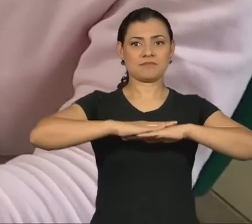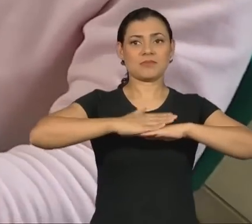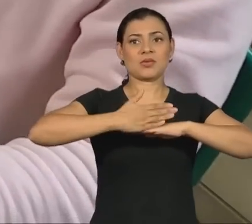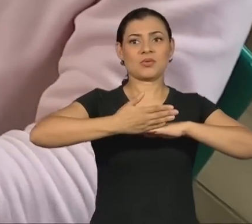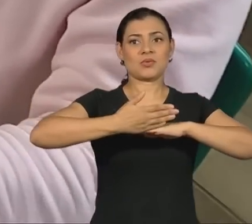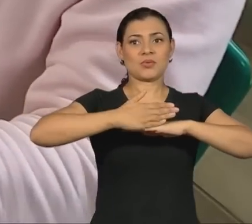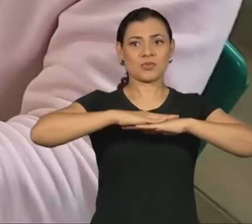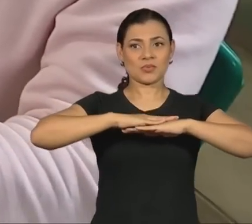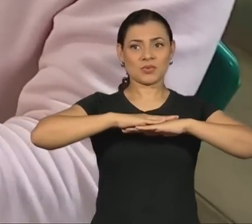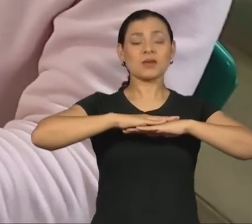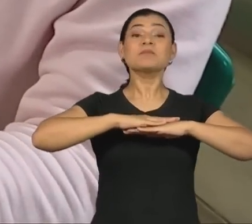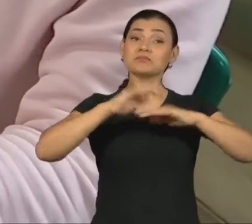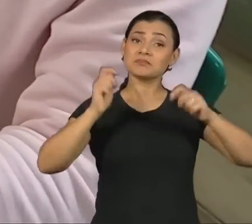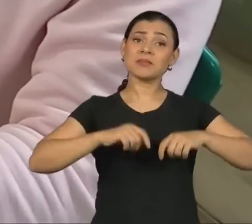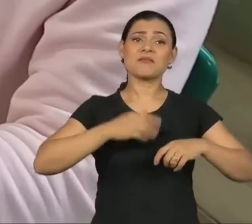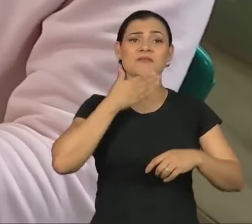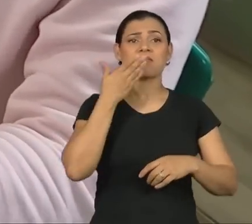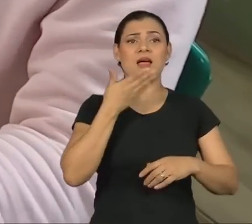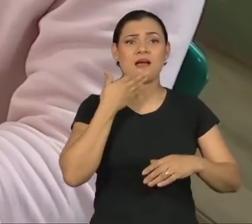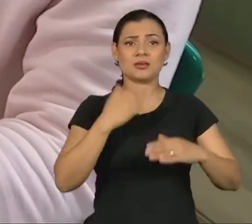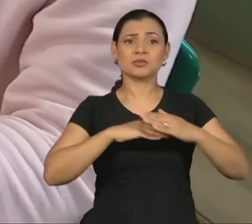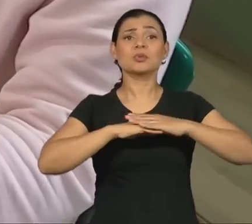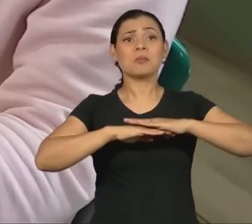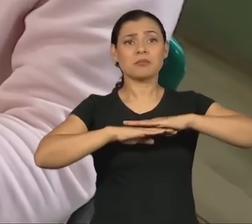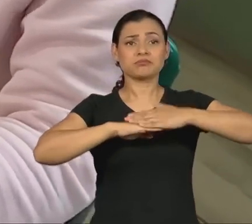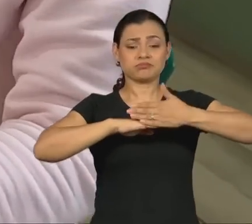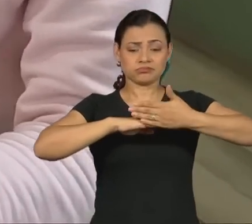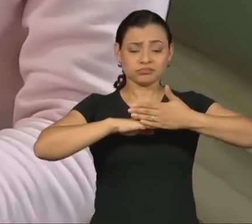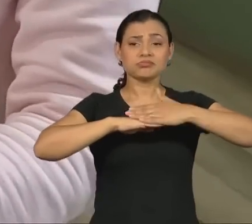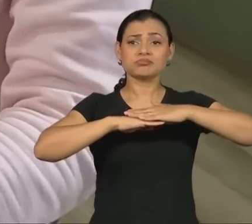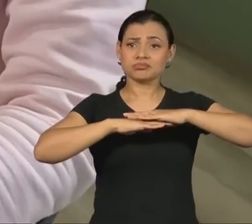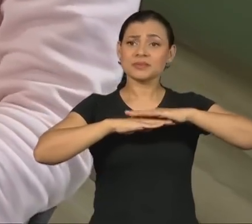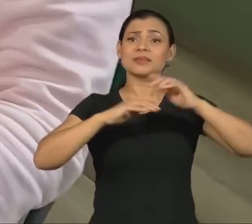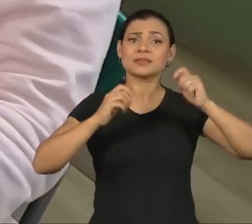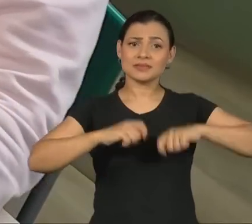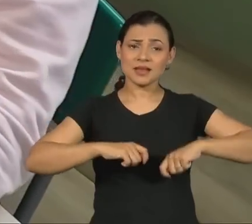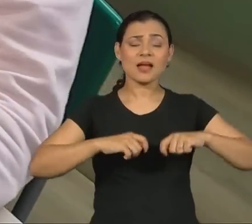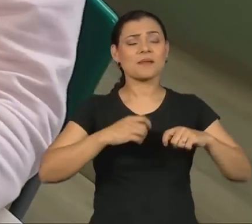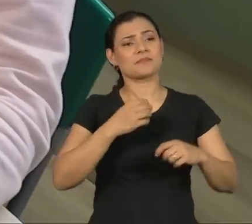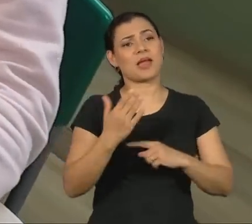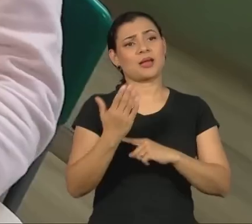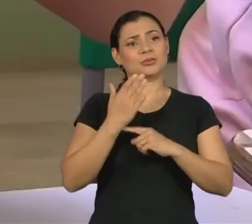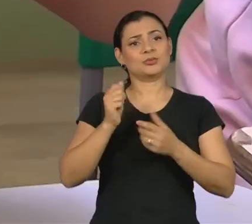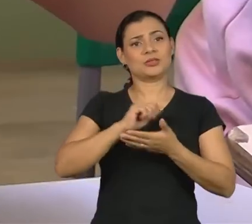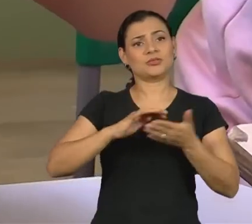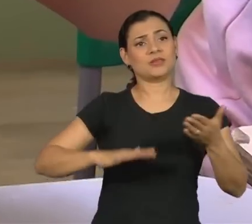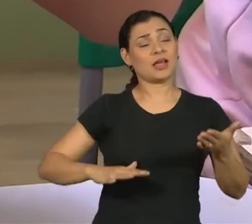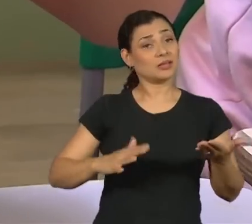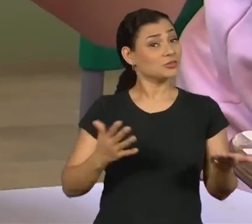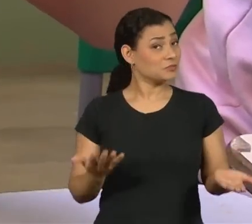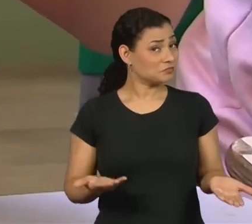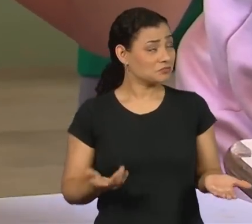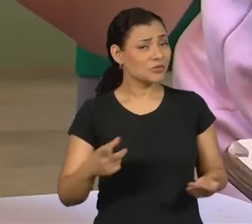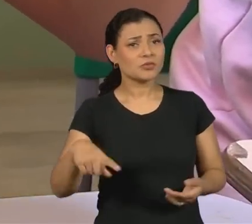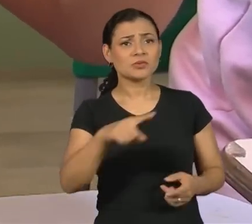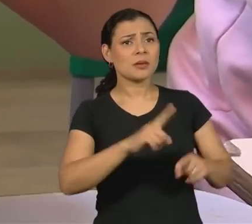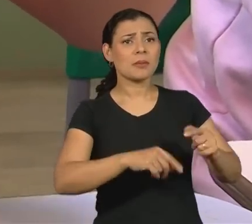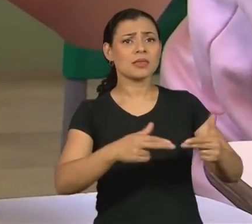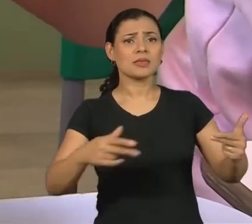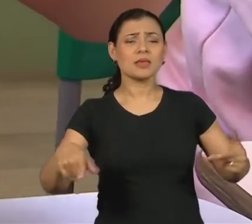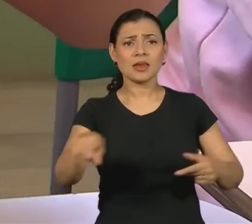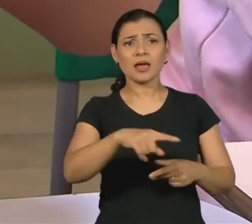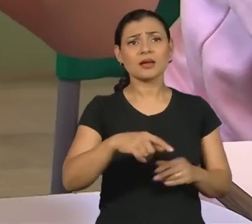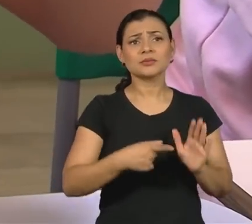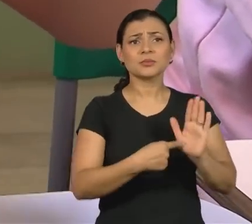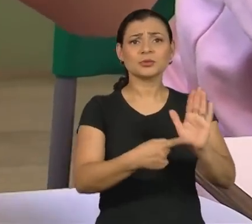fazer, né, nenhum esforço para ter acesso facilitado à atividade. O que você achou do material, das ferramentas